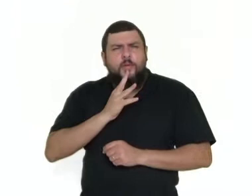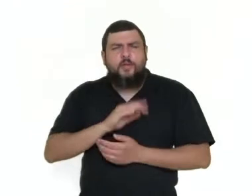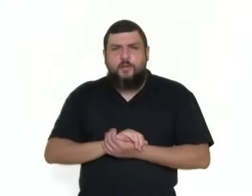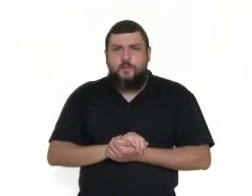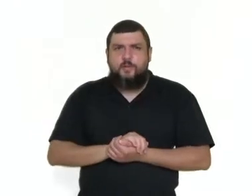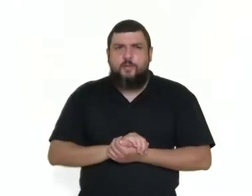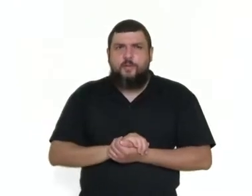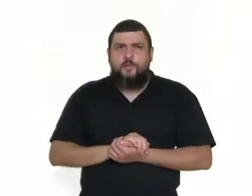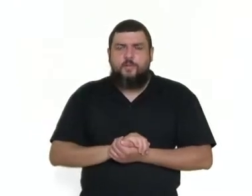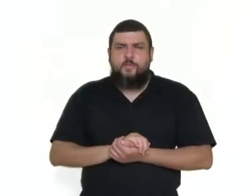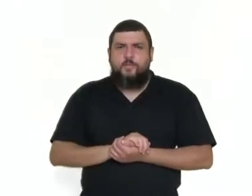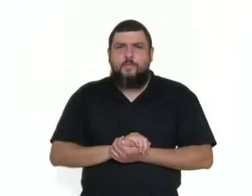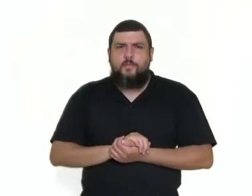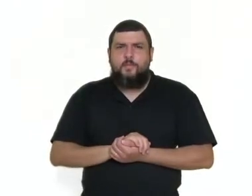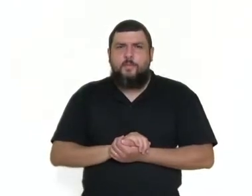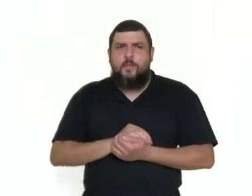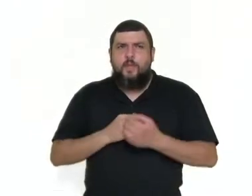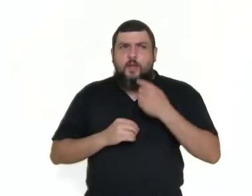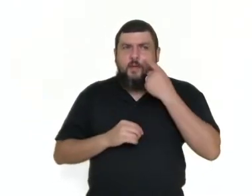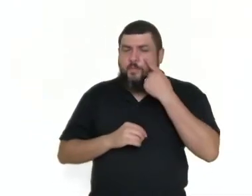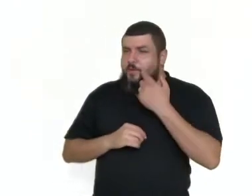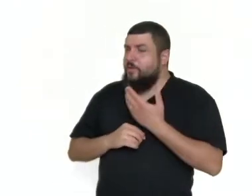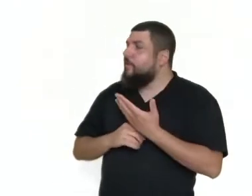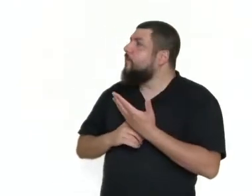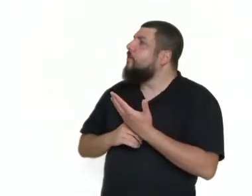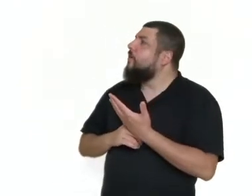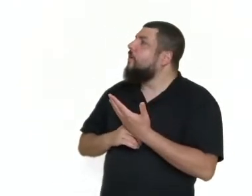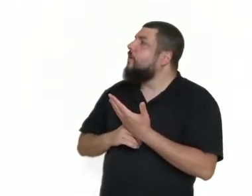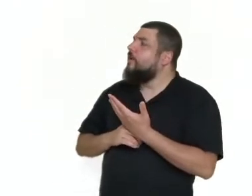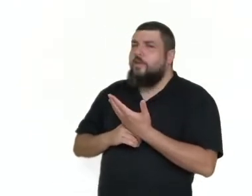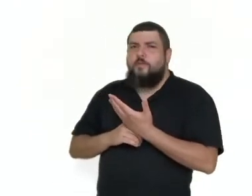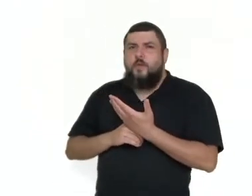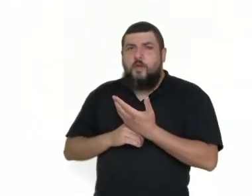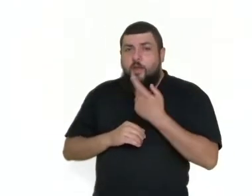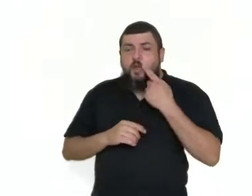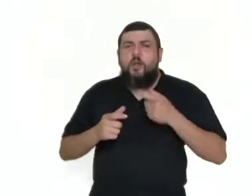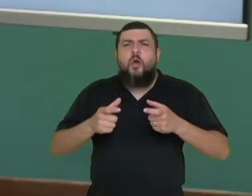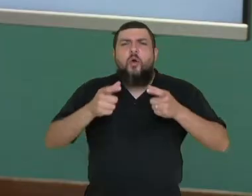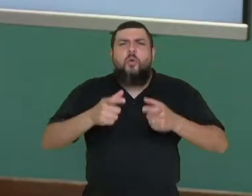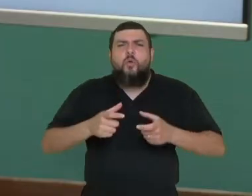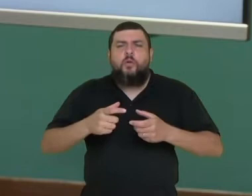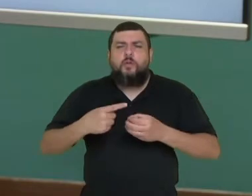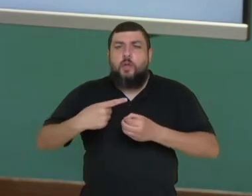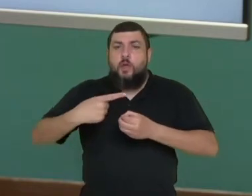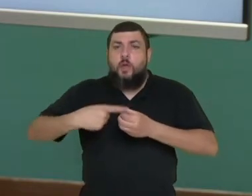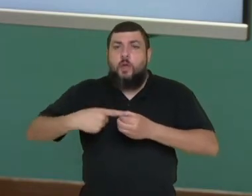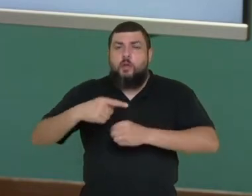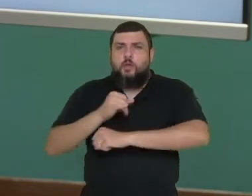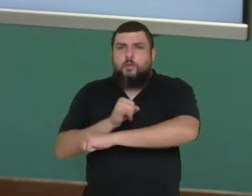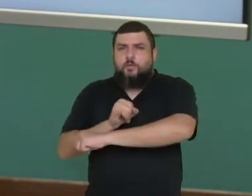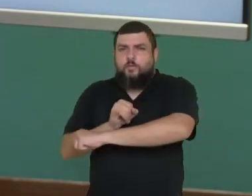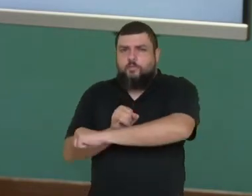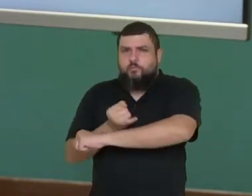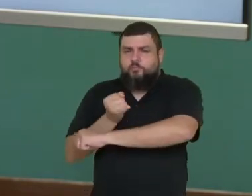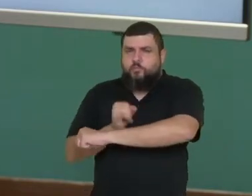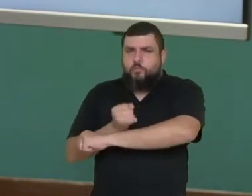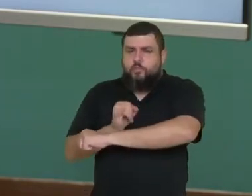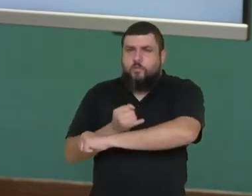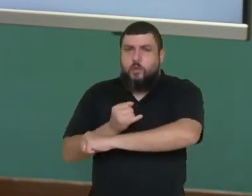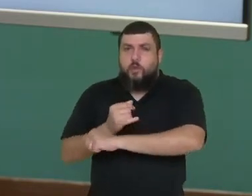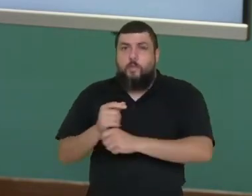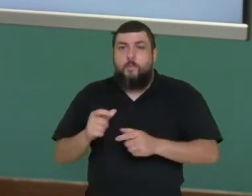da Rocha fica na cidade antiga de Jerusalém, né? Um local sagrado para o